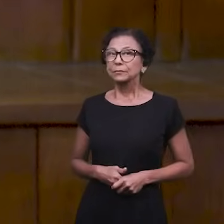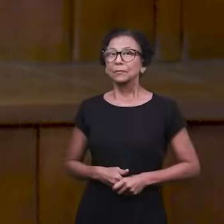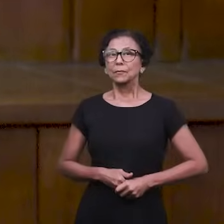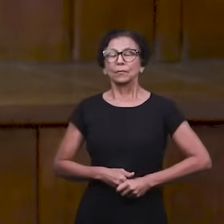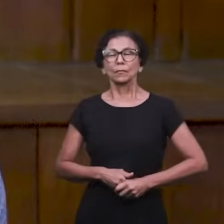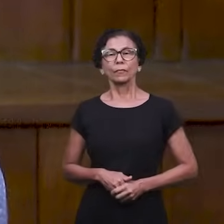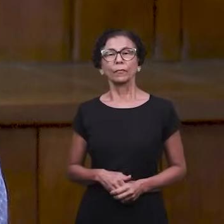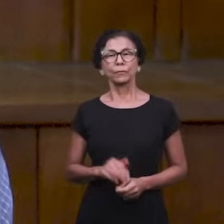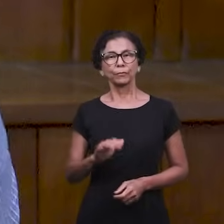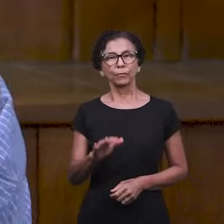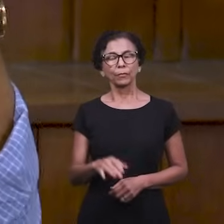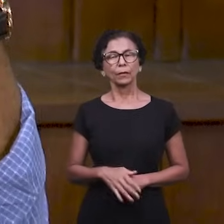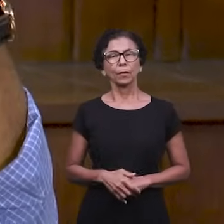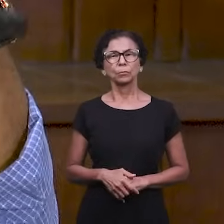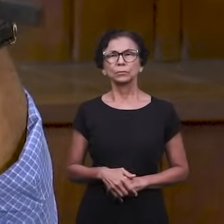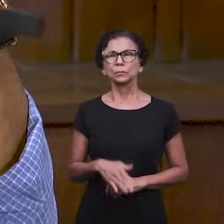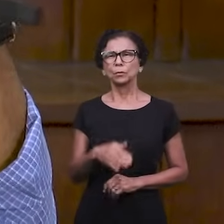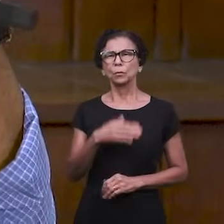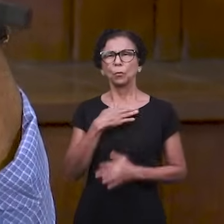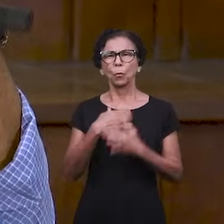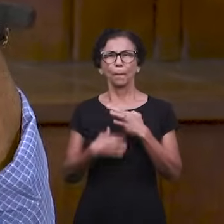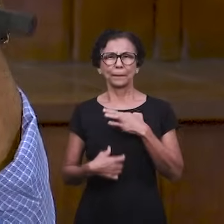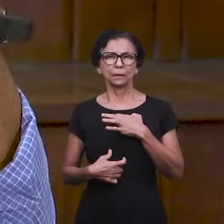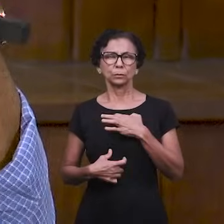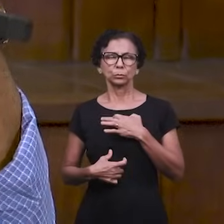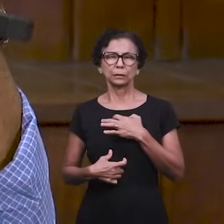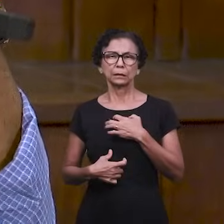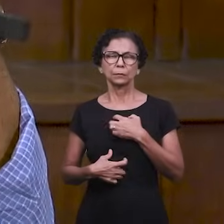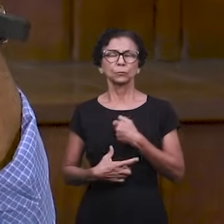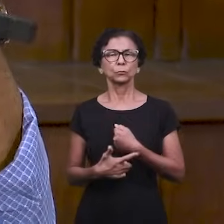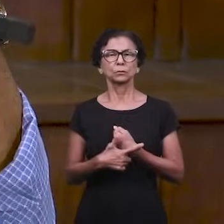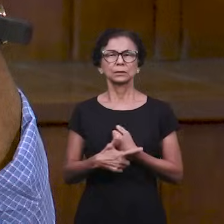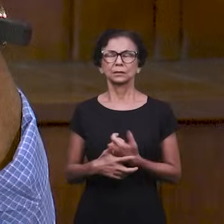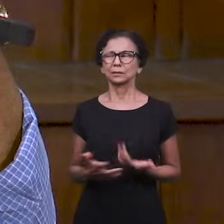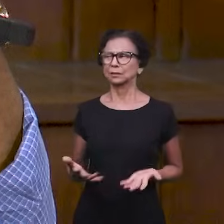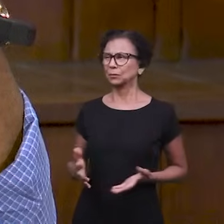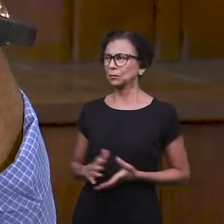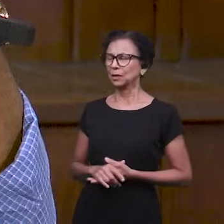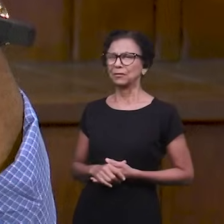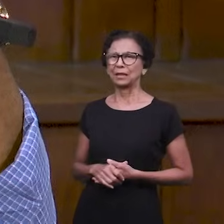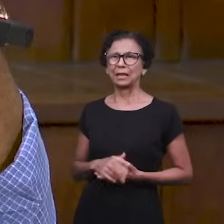conhecer. Às vezes o irmão faz confusão, mas vem cá, esse negócio das grávidas aqui, ai das grávidas,